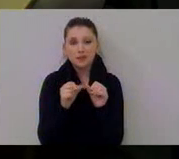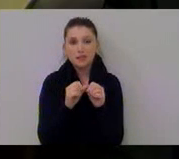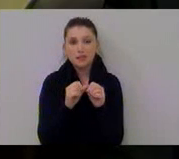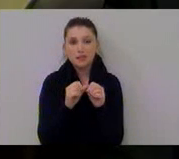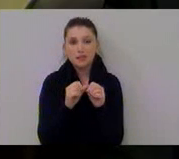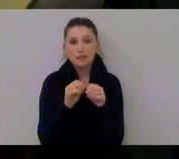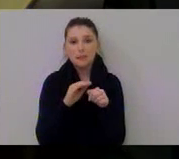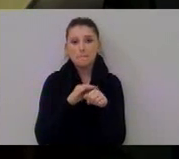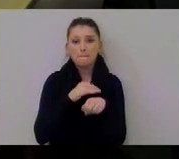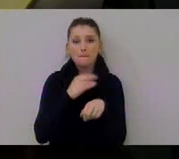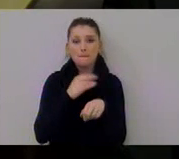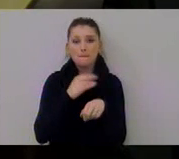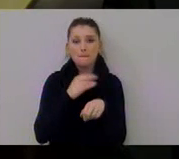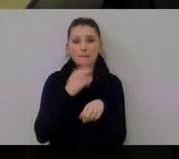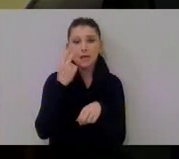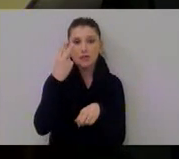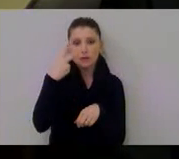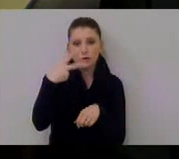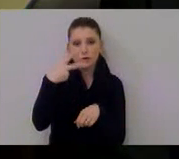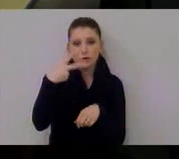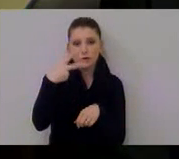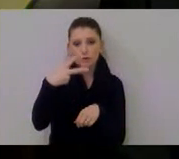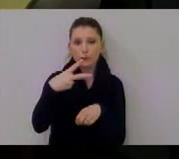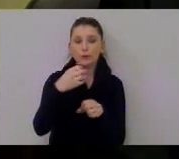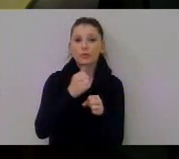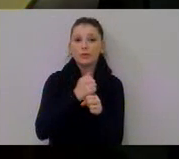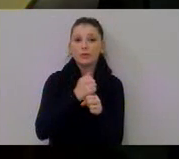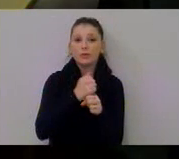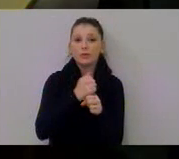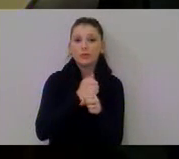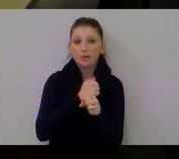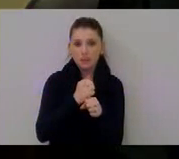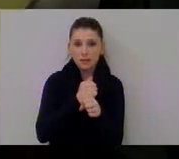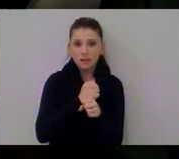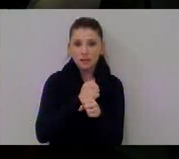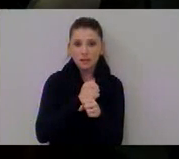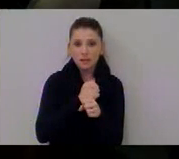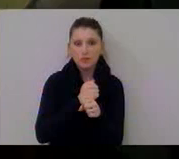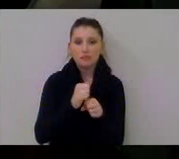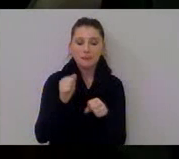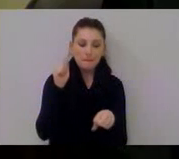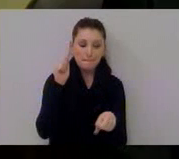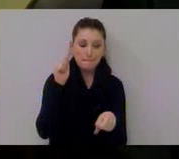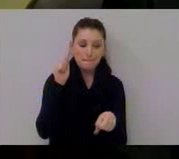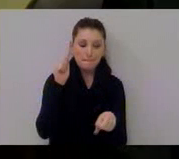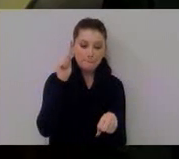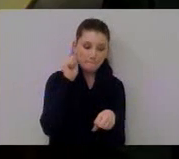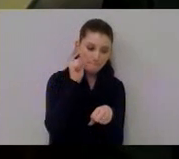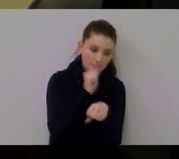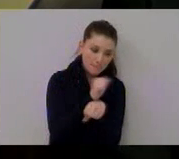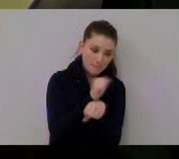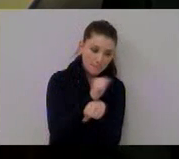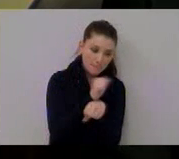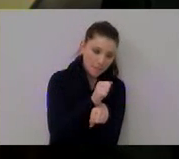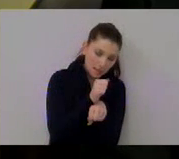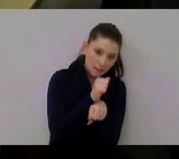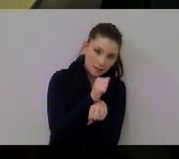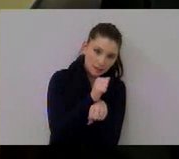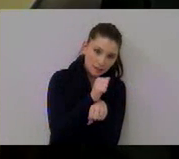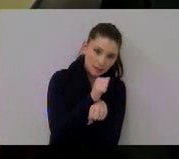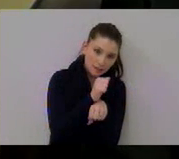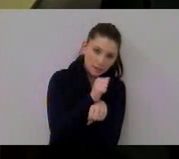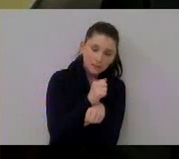barra a vida de famílias como a minha de progredir com